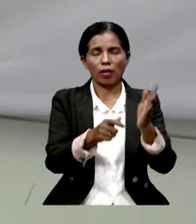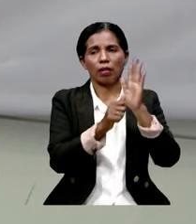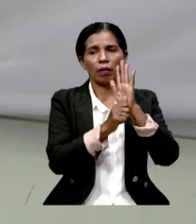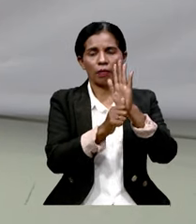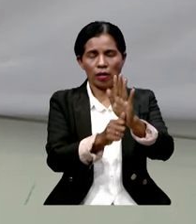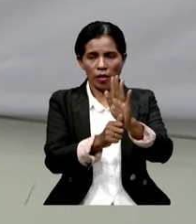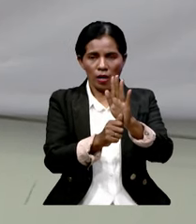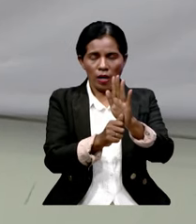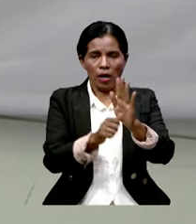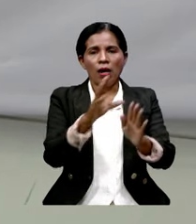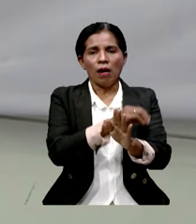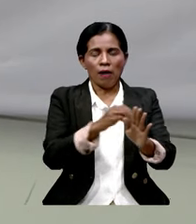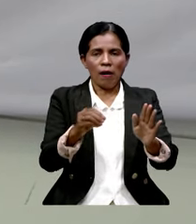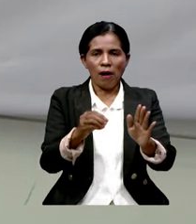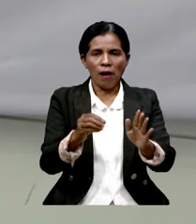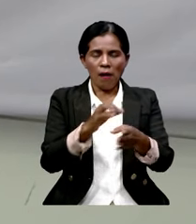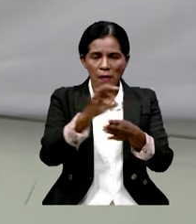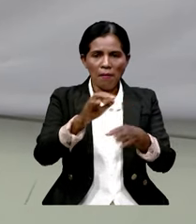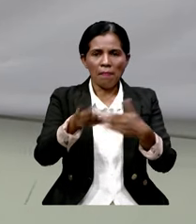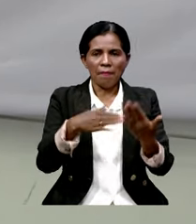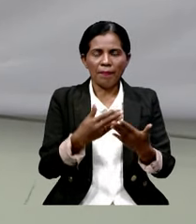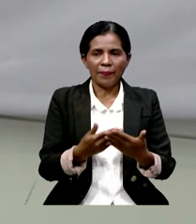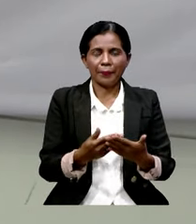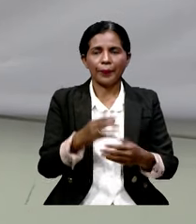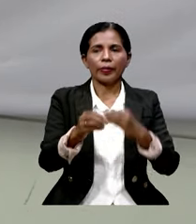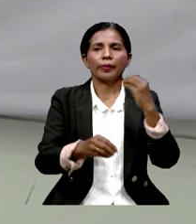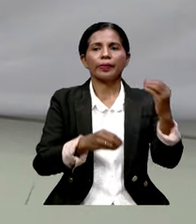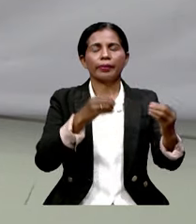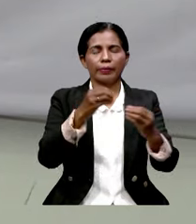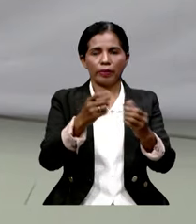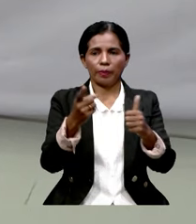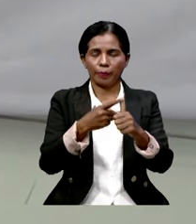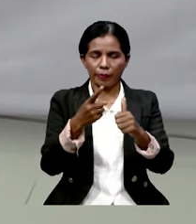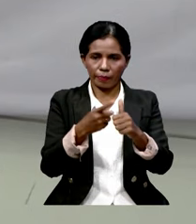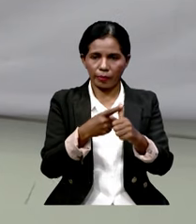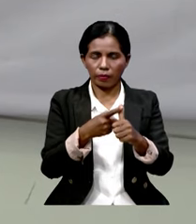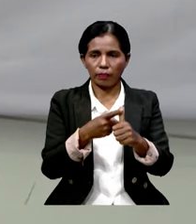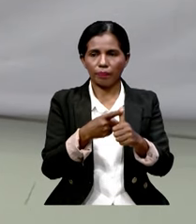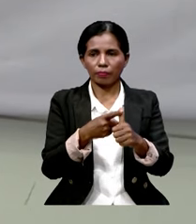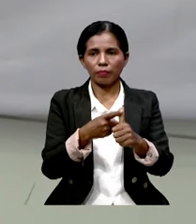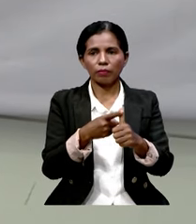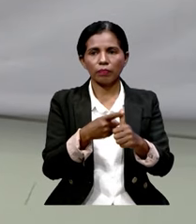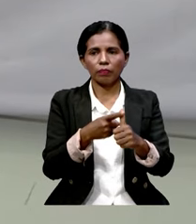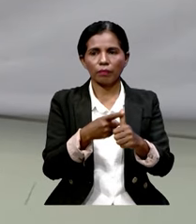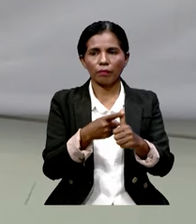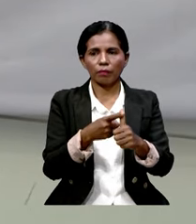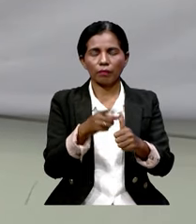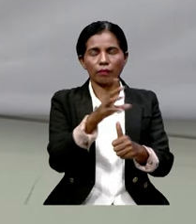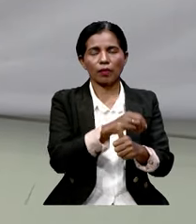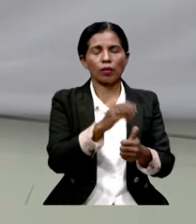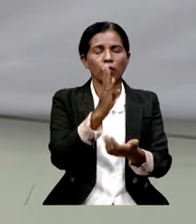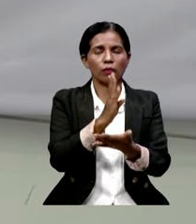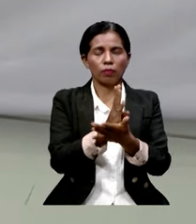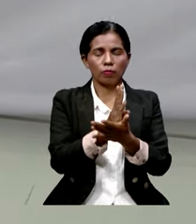esse cenário, por exemplo, o cenário sobre a opção primeiro 1.8, 1 bilhão